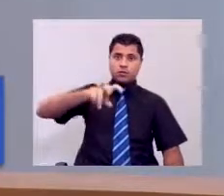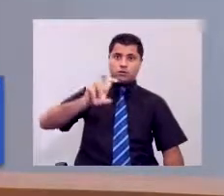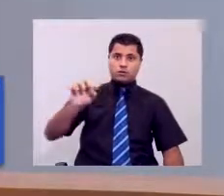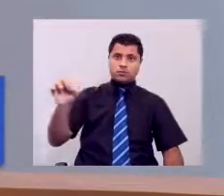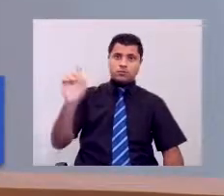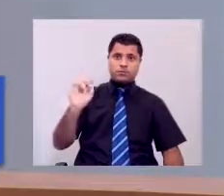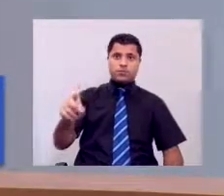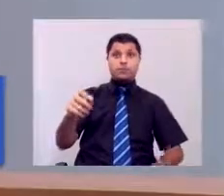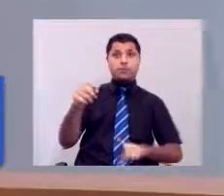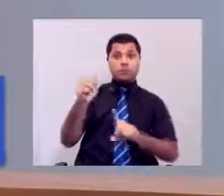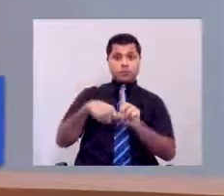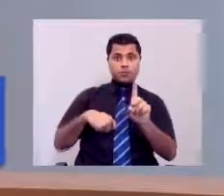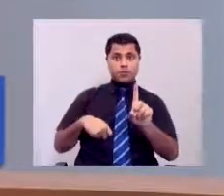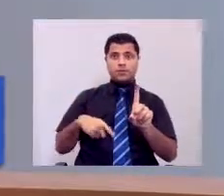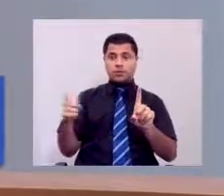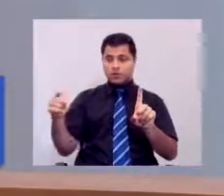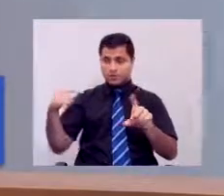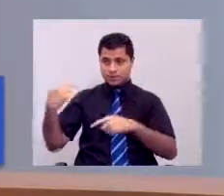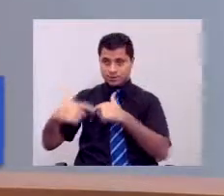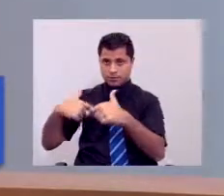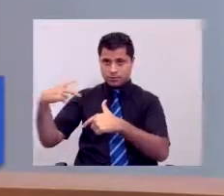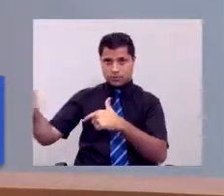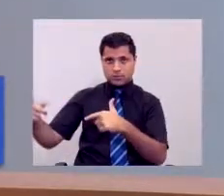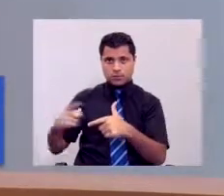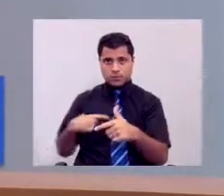esse serviço,